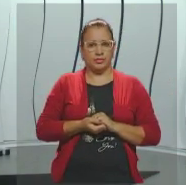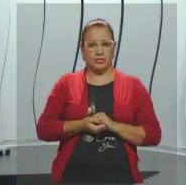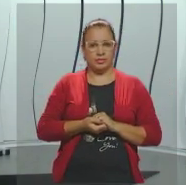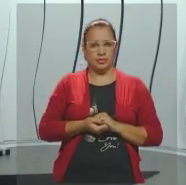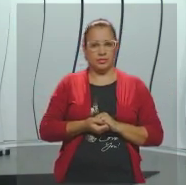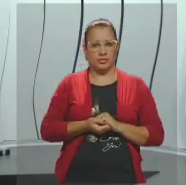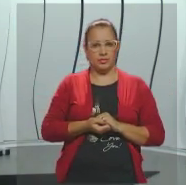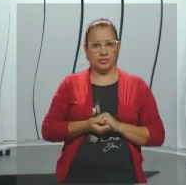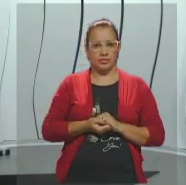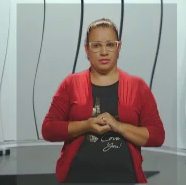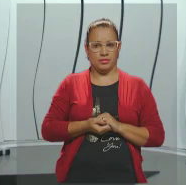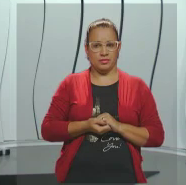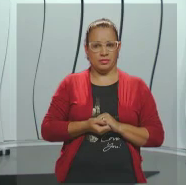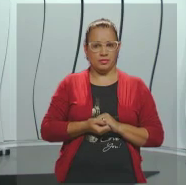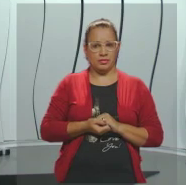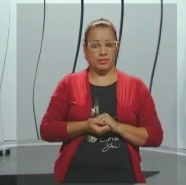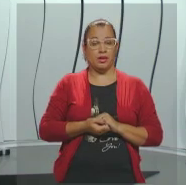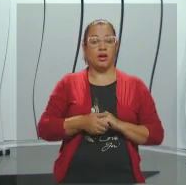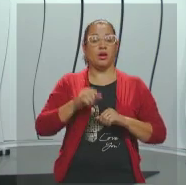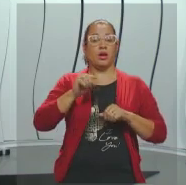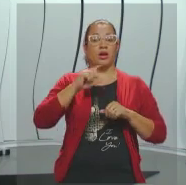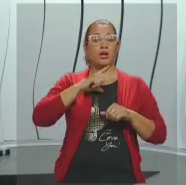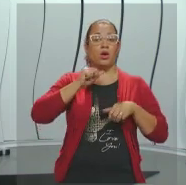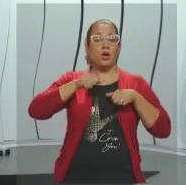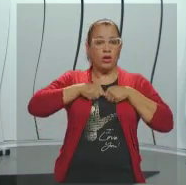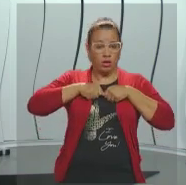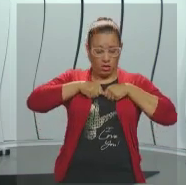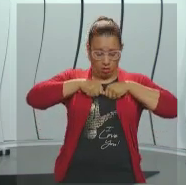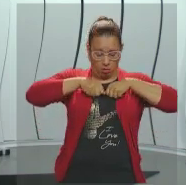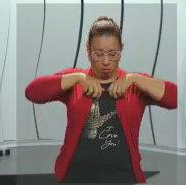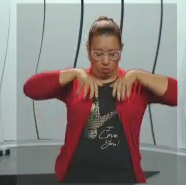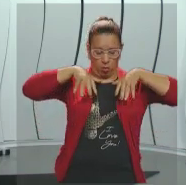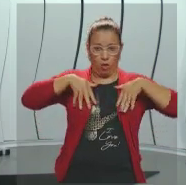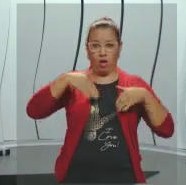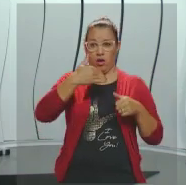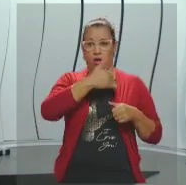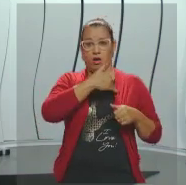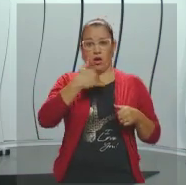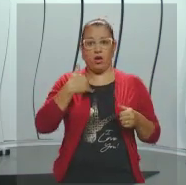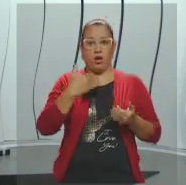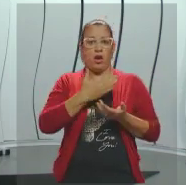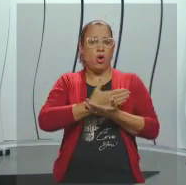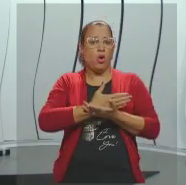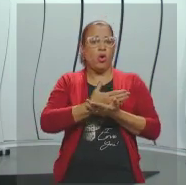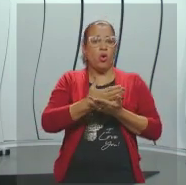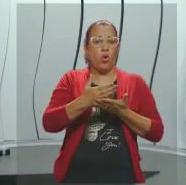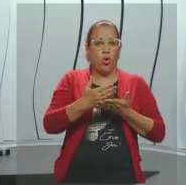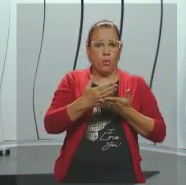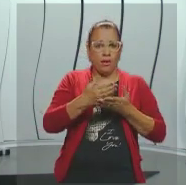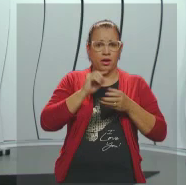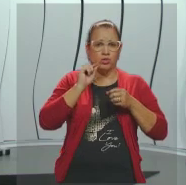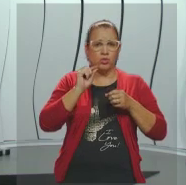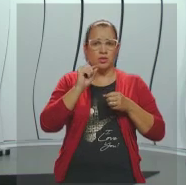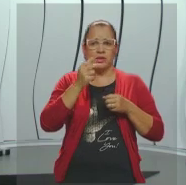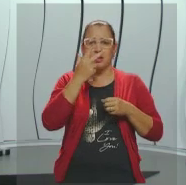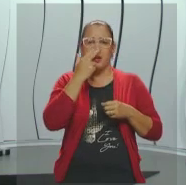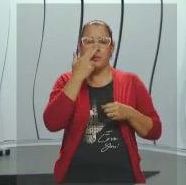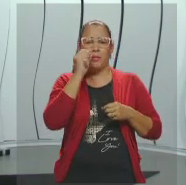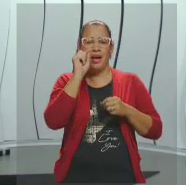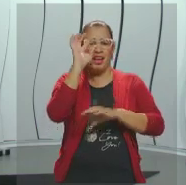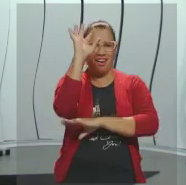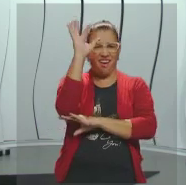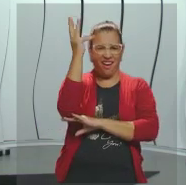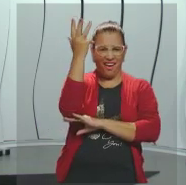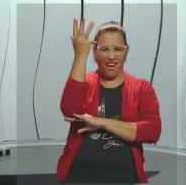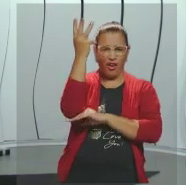Bom, esses brônquios, quando eles entram para dentro do pulmão, eles começam a se ramificar mais ainda, como se fosse um galho de uma